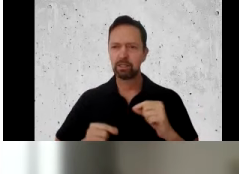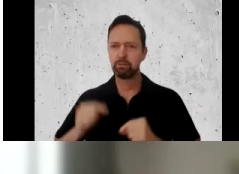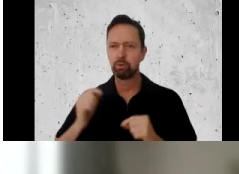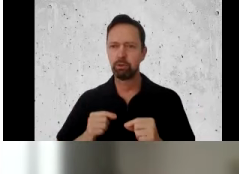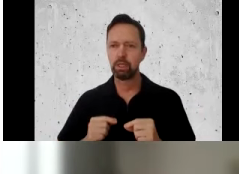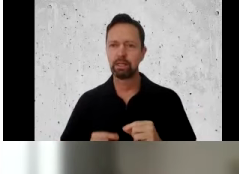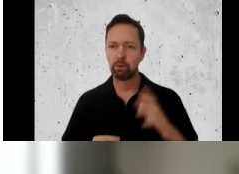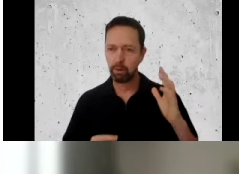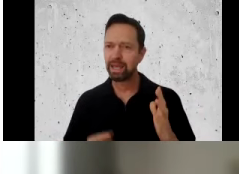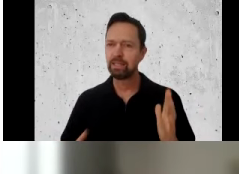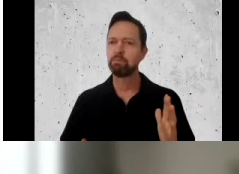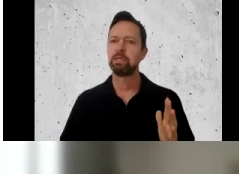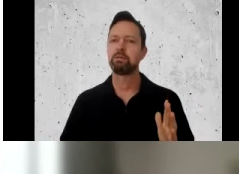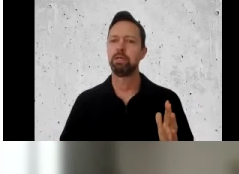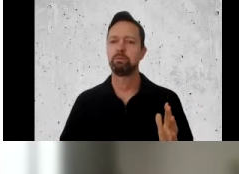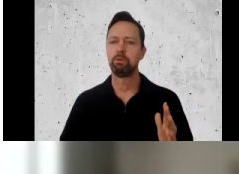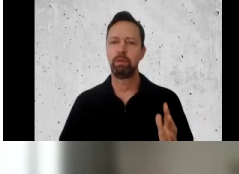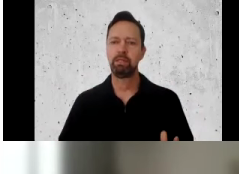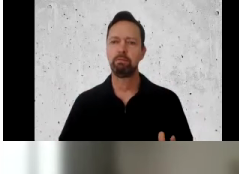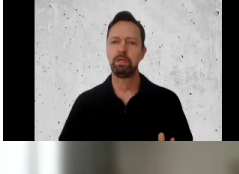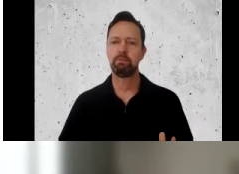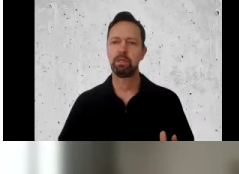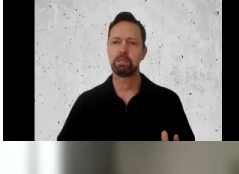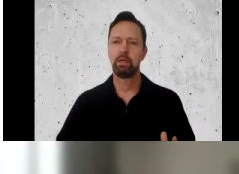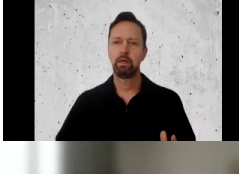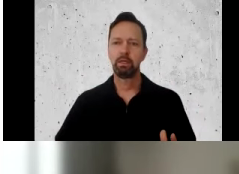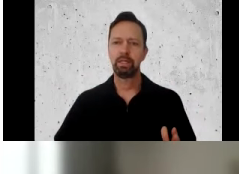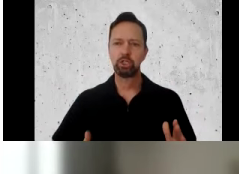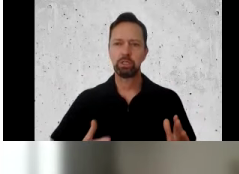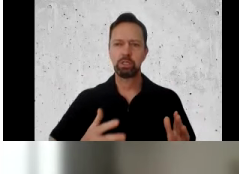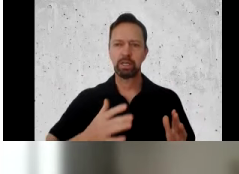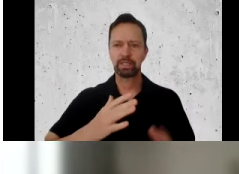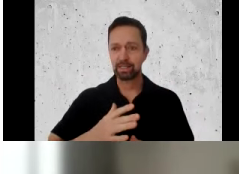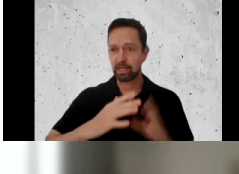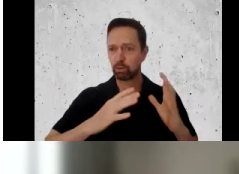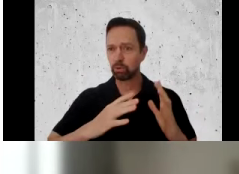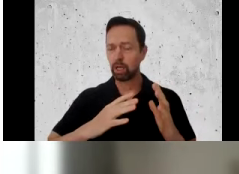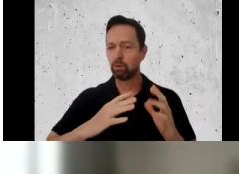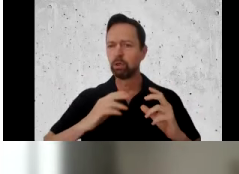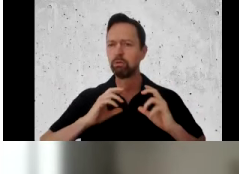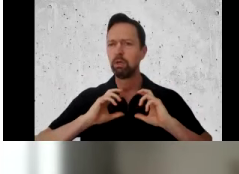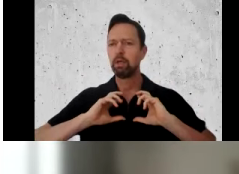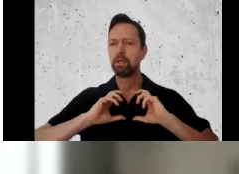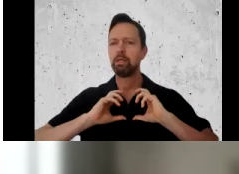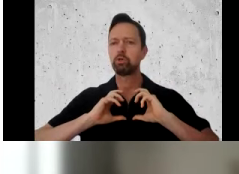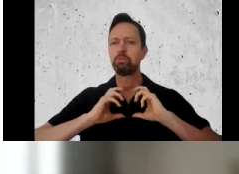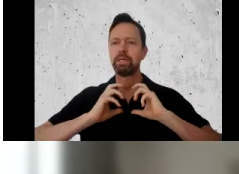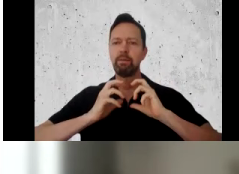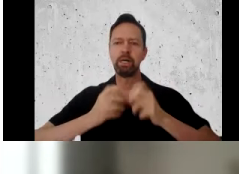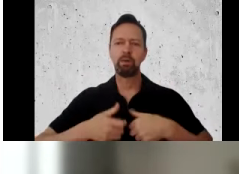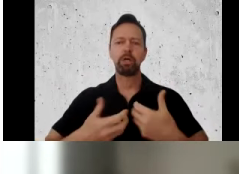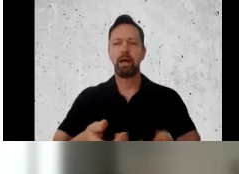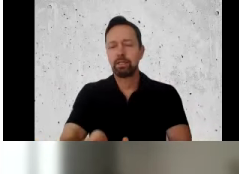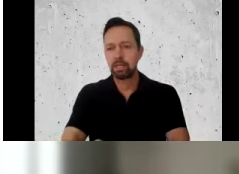as regras, tudo muito detalhado. É bem Demsets mesmo, bem Demsets. Deixa de ter escassez quando tem o ouro e surge